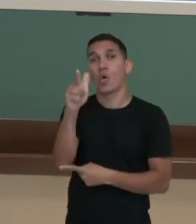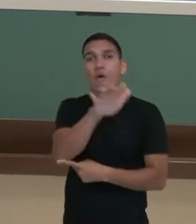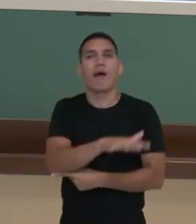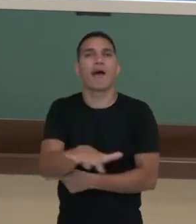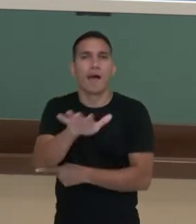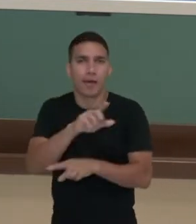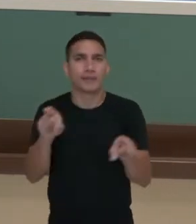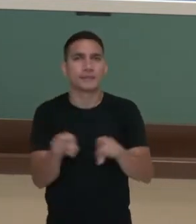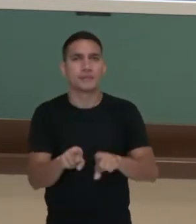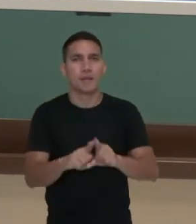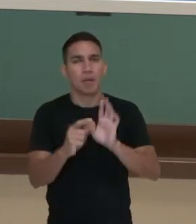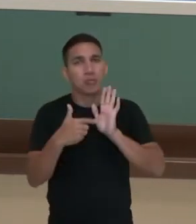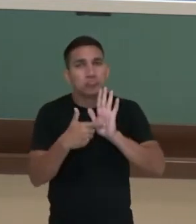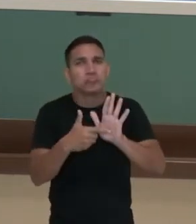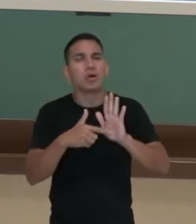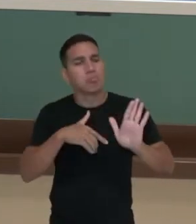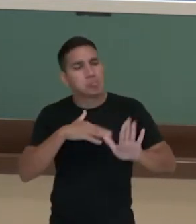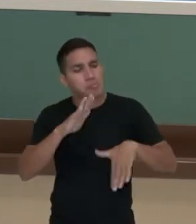está